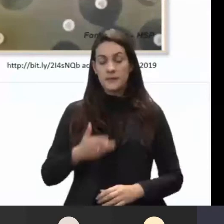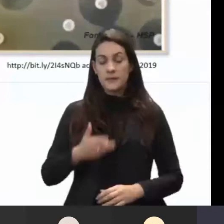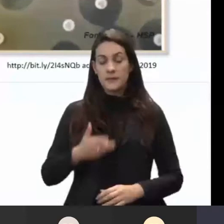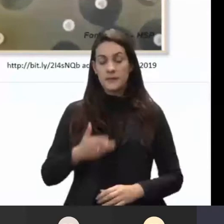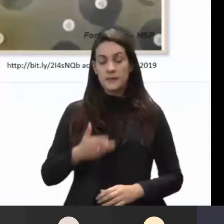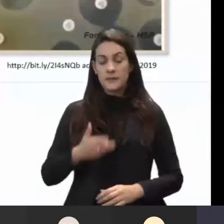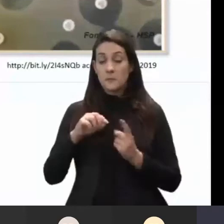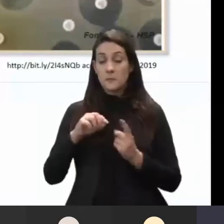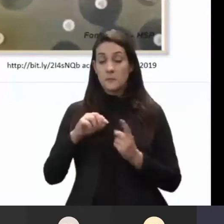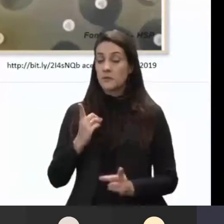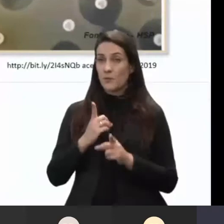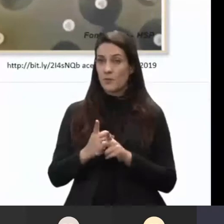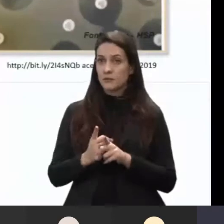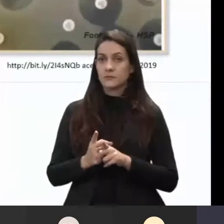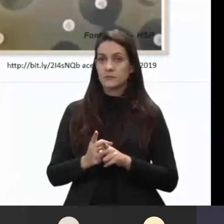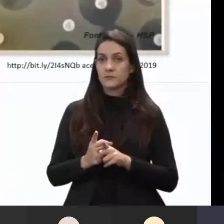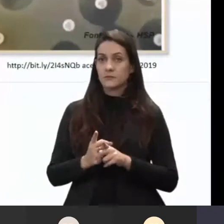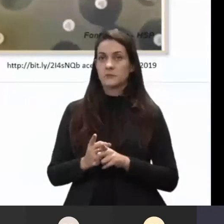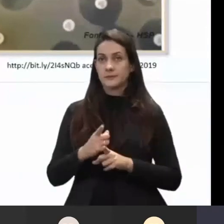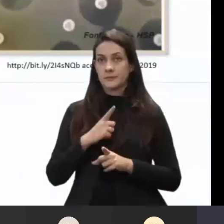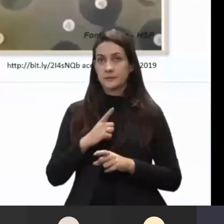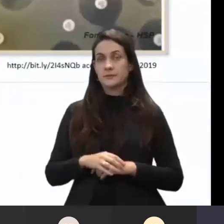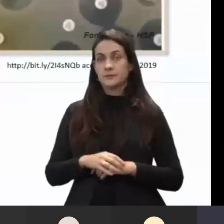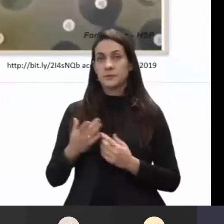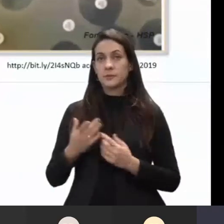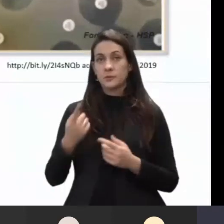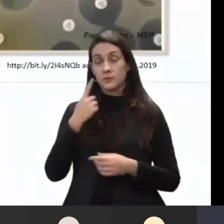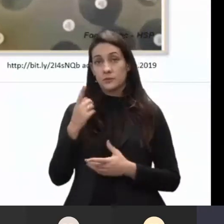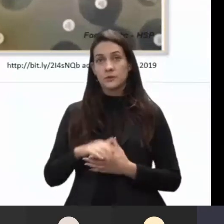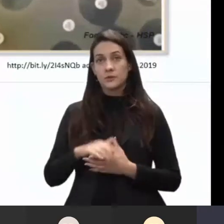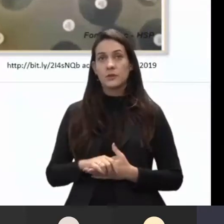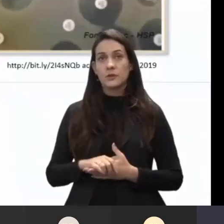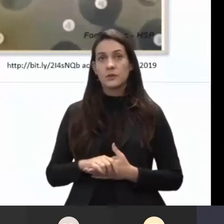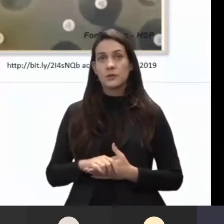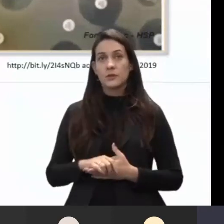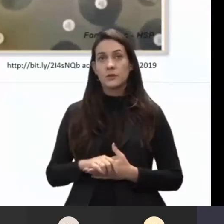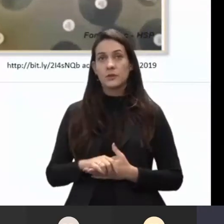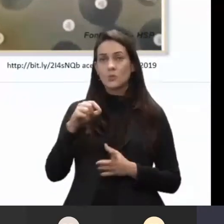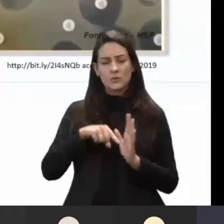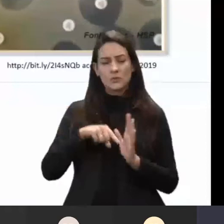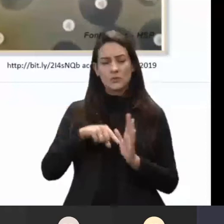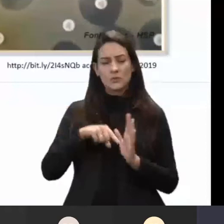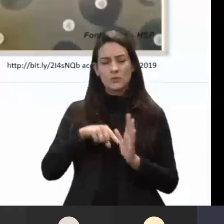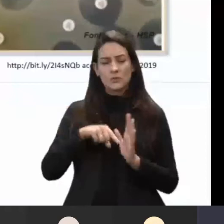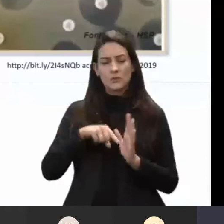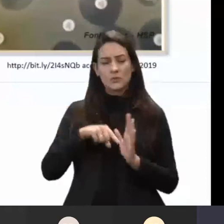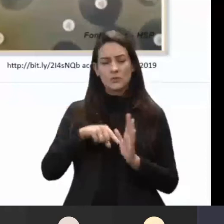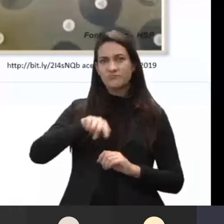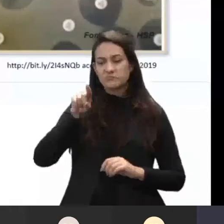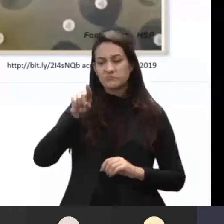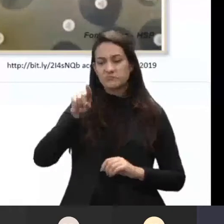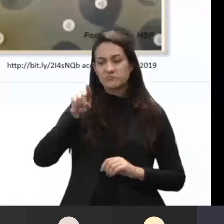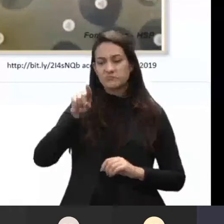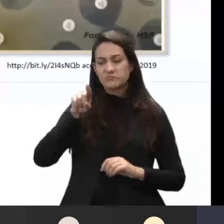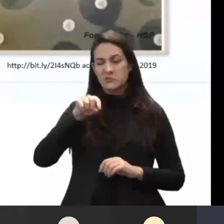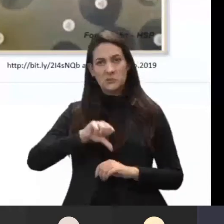seu resultado. Então, todos esses resultados, eles são insatisfatórios. Você não